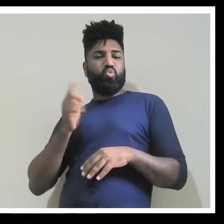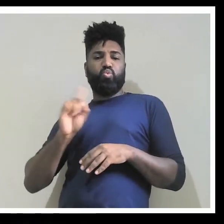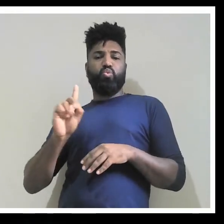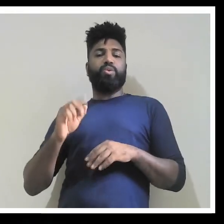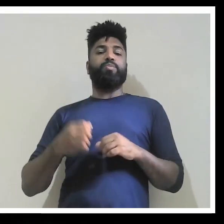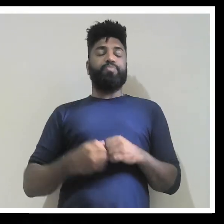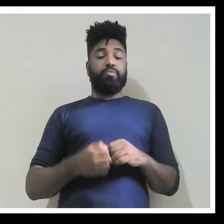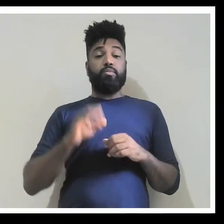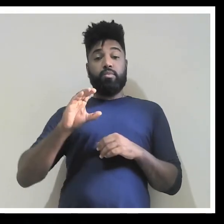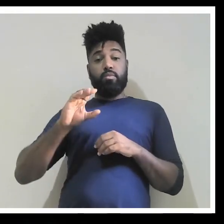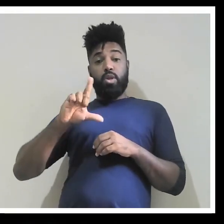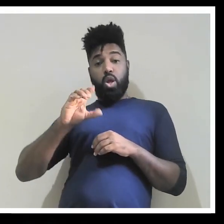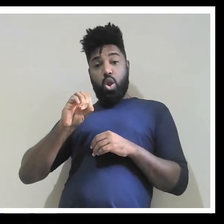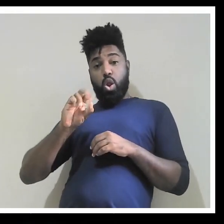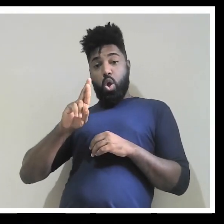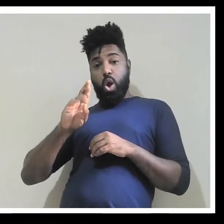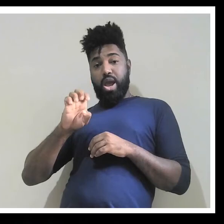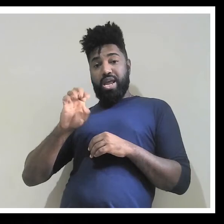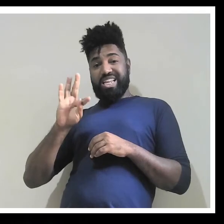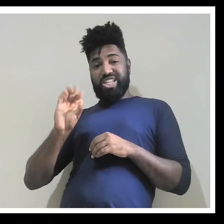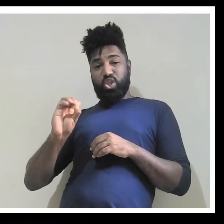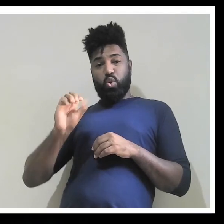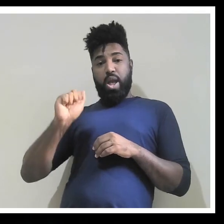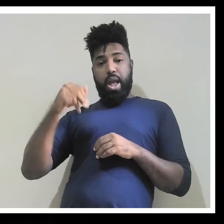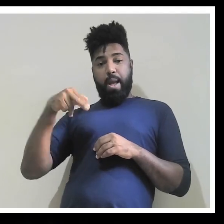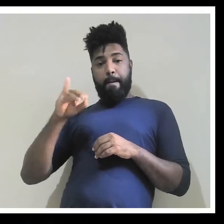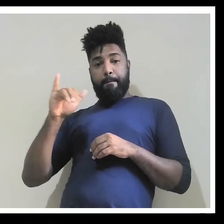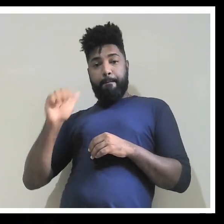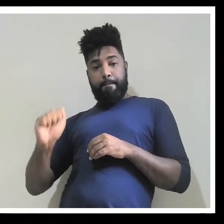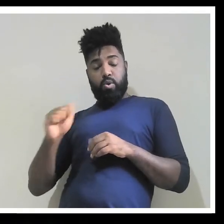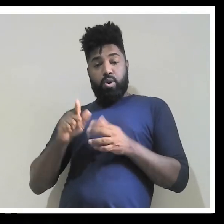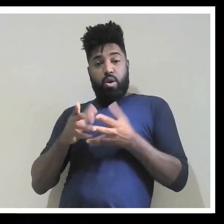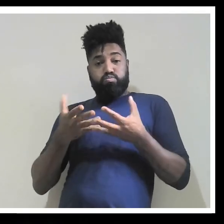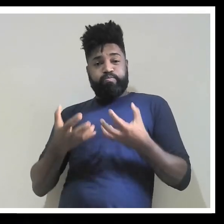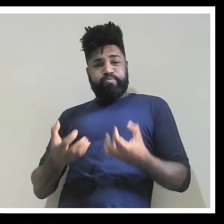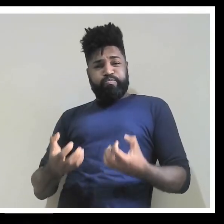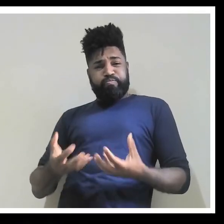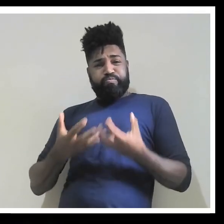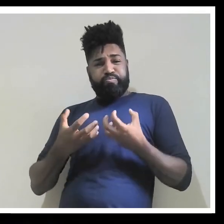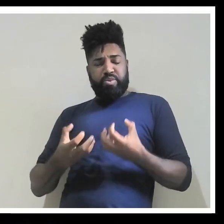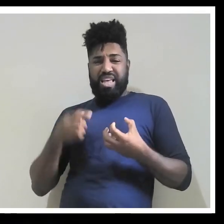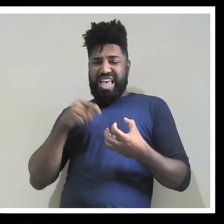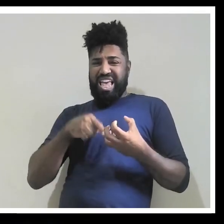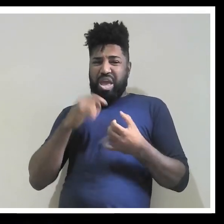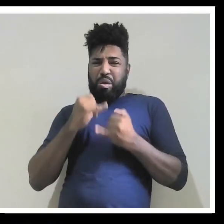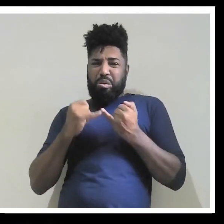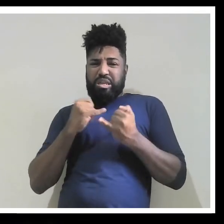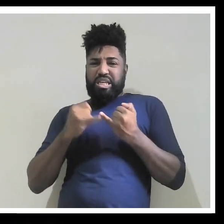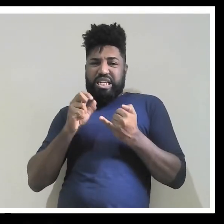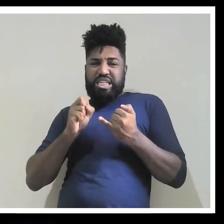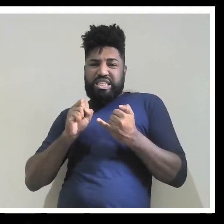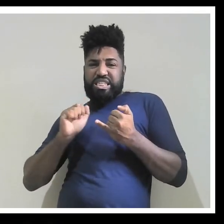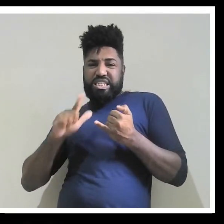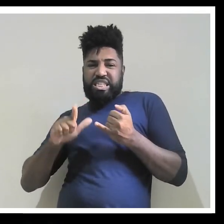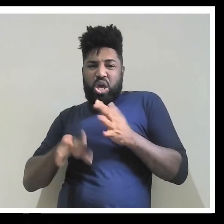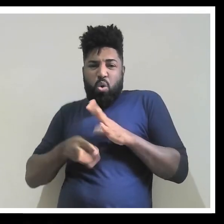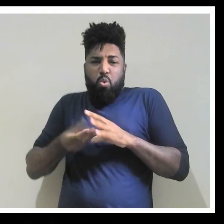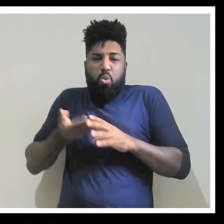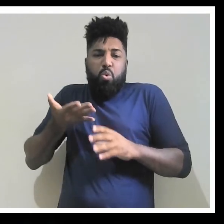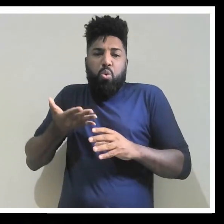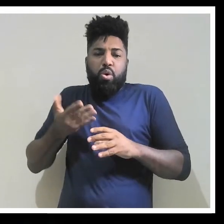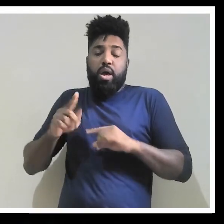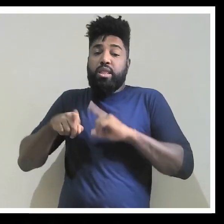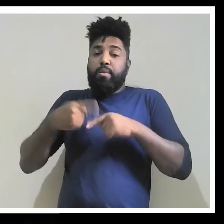cloreto de amônio ele é muito pouco denso, daí parece que você obteve um monte de sal, mas no final das contas, depois de bem seco, a massa é pequena. Aqui